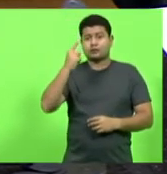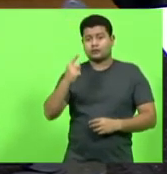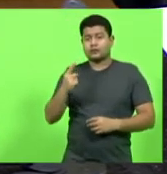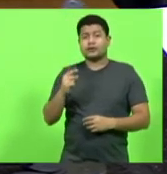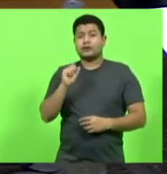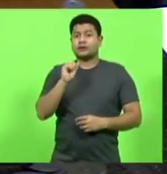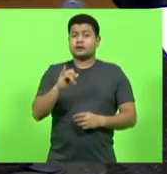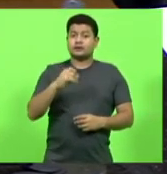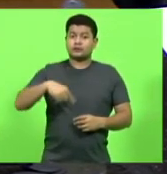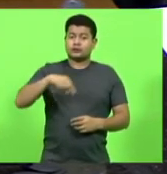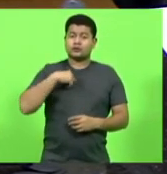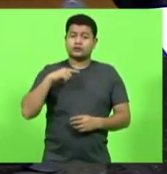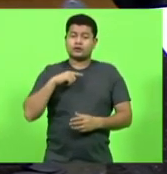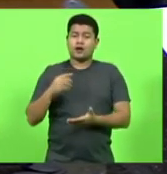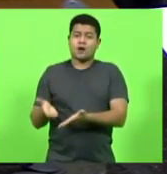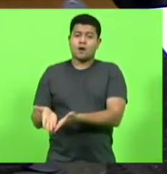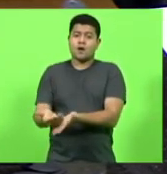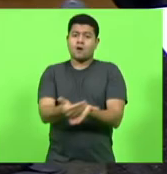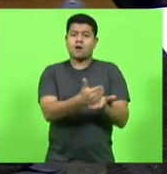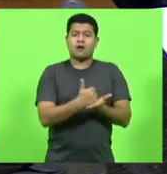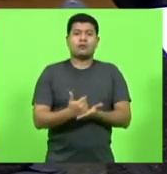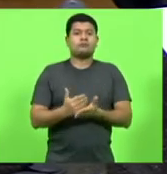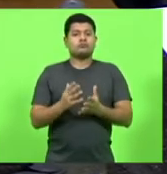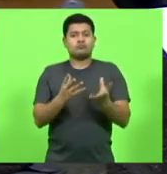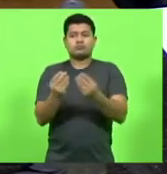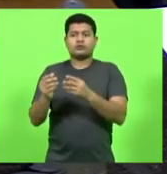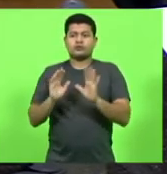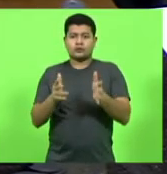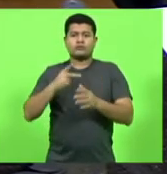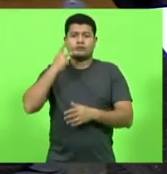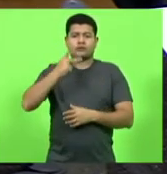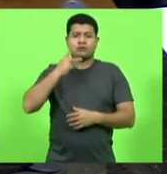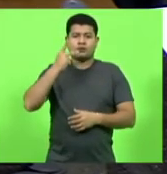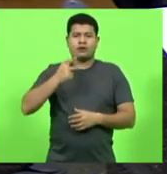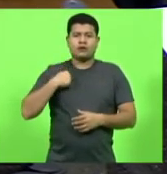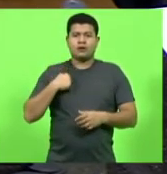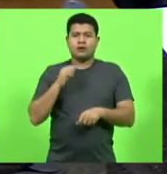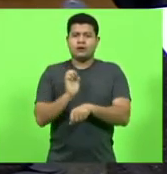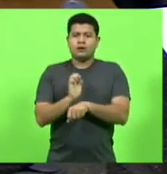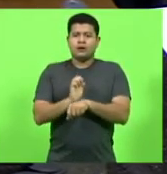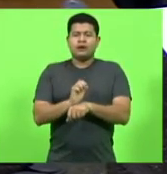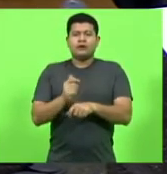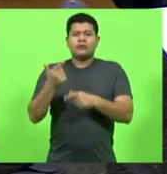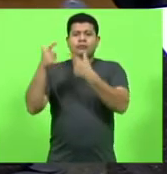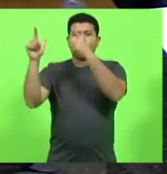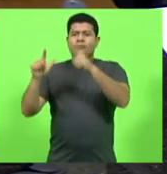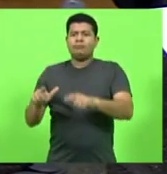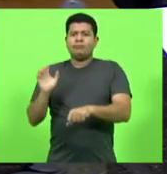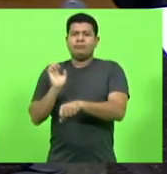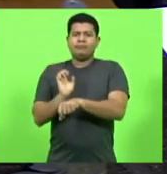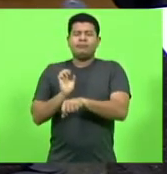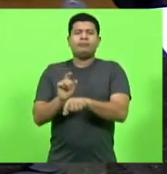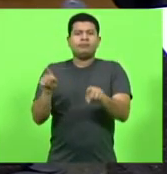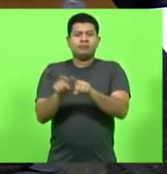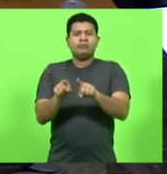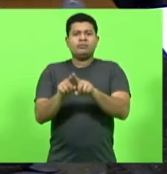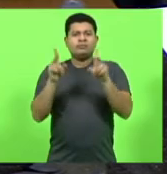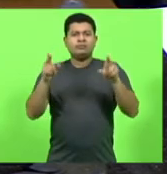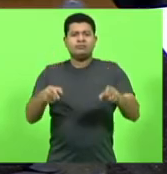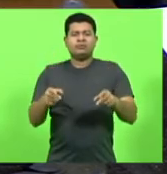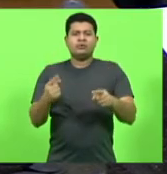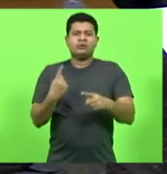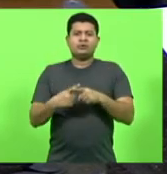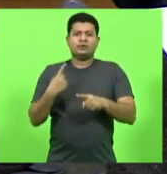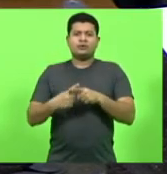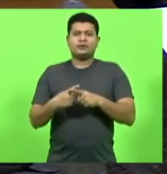boa arrecadação, como aqui hoje foi citado no nosso estado, vale lembrar que os outros estados também têm. Falo isso porque